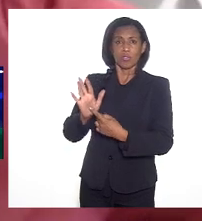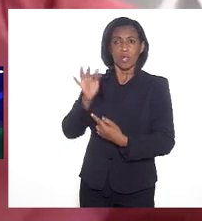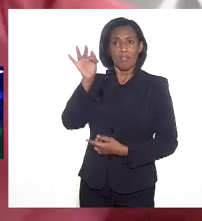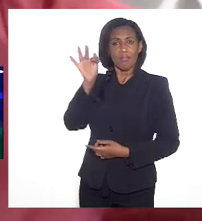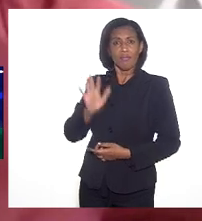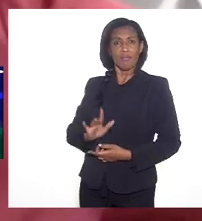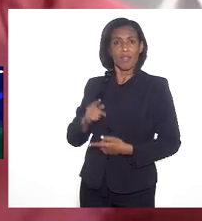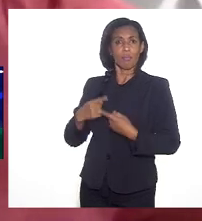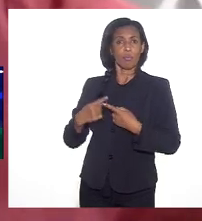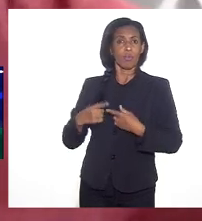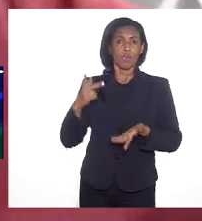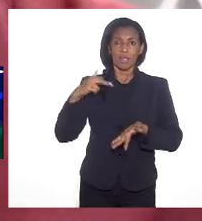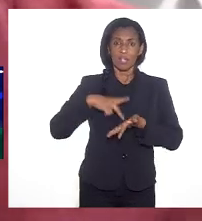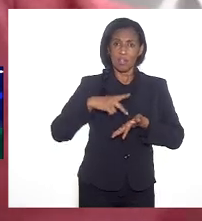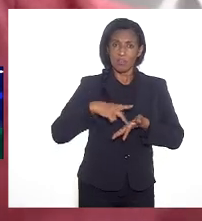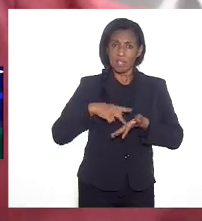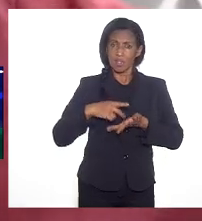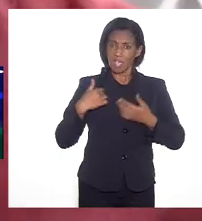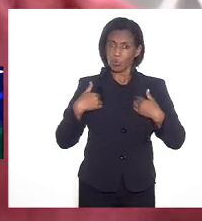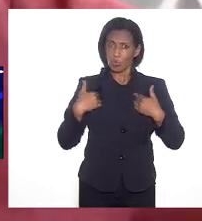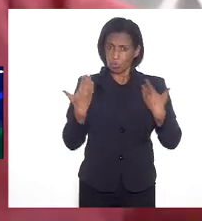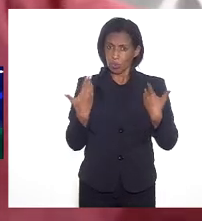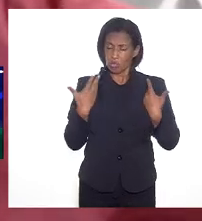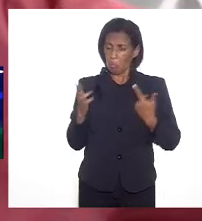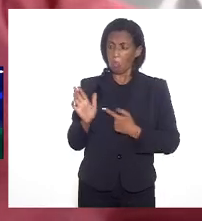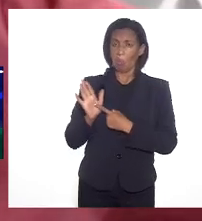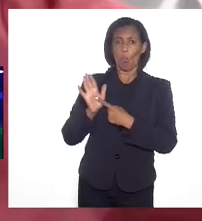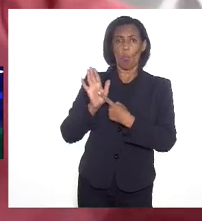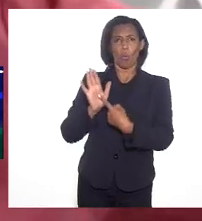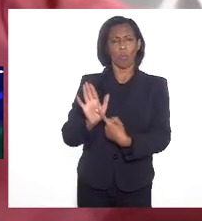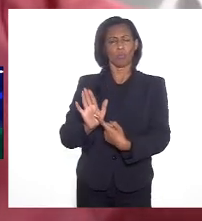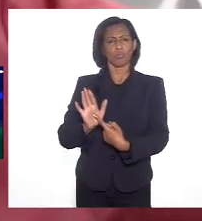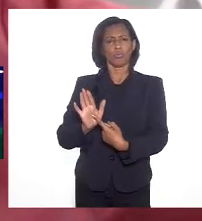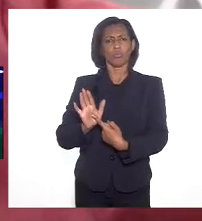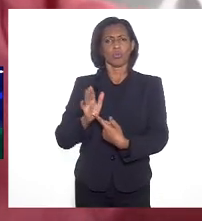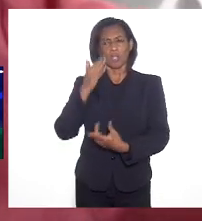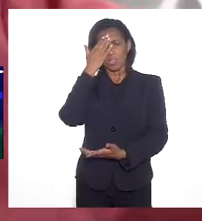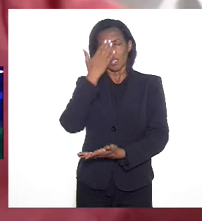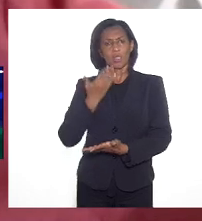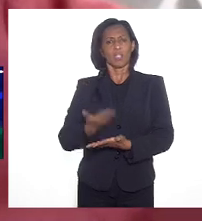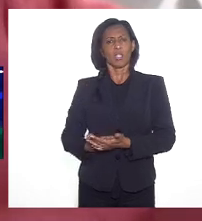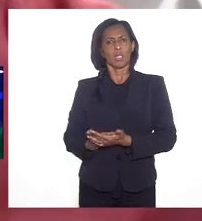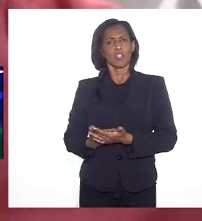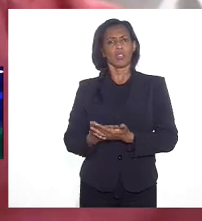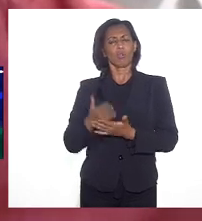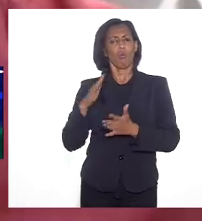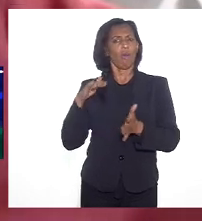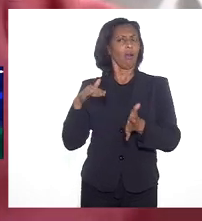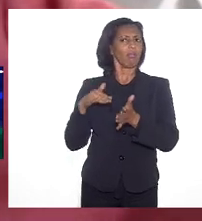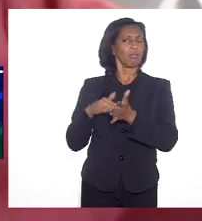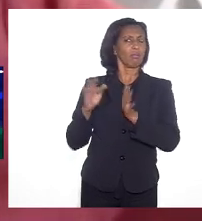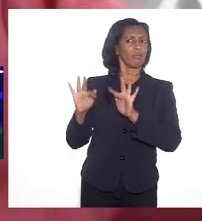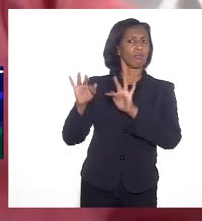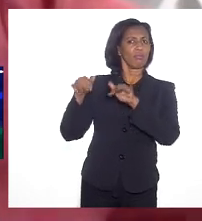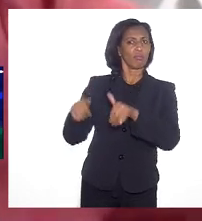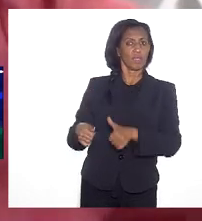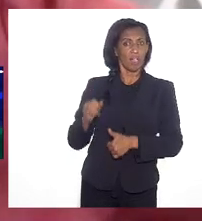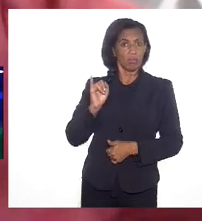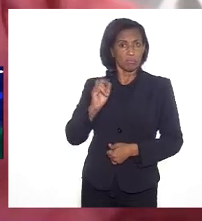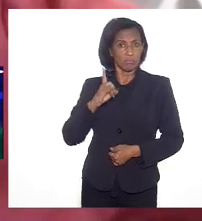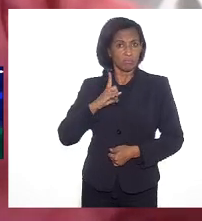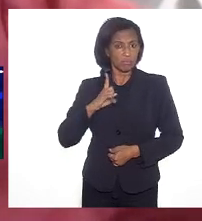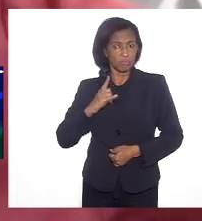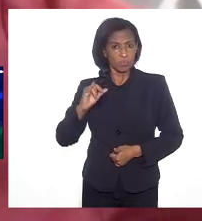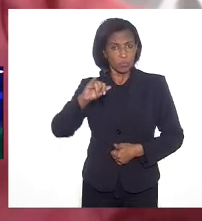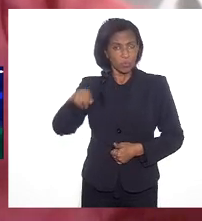na verdade quando eles assim o fazem eles o fazem acreditando que ao final se tiver